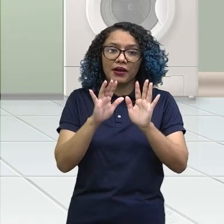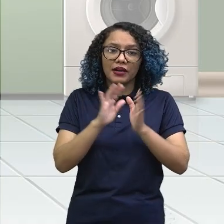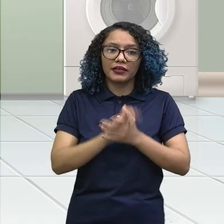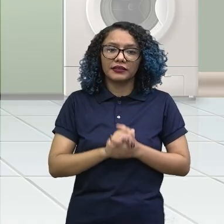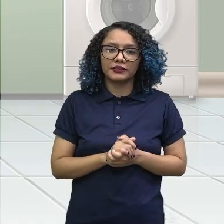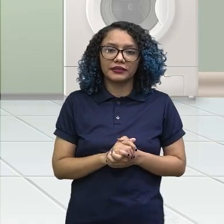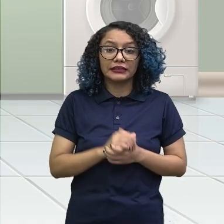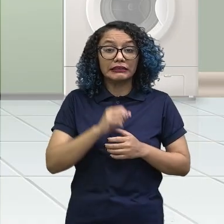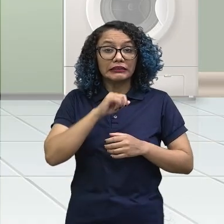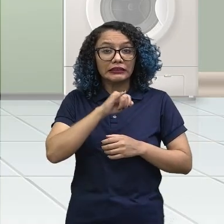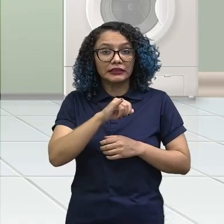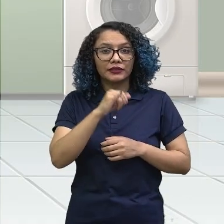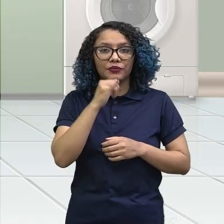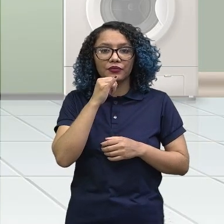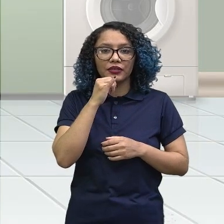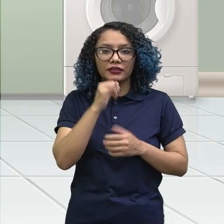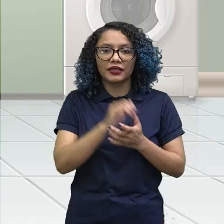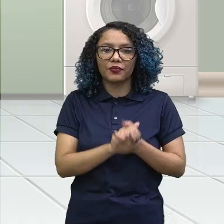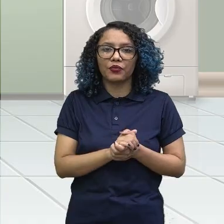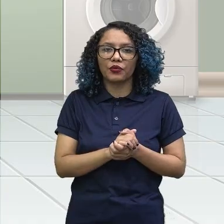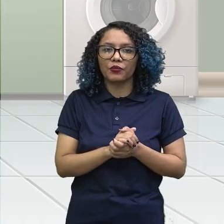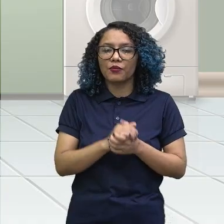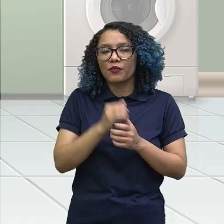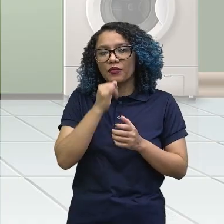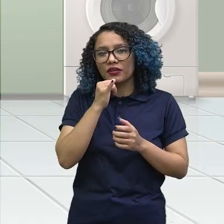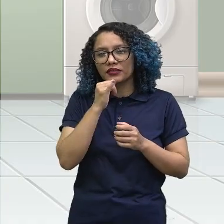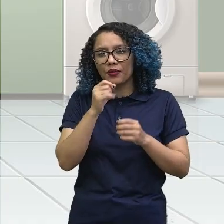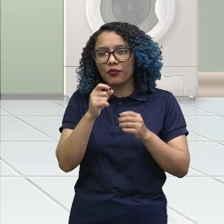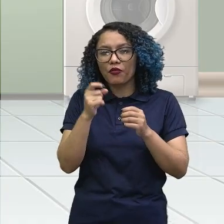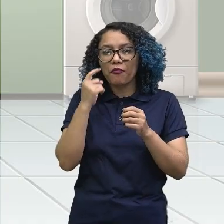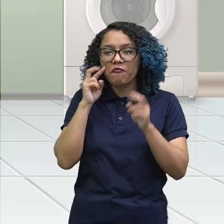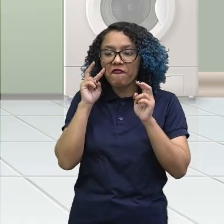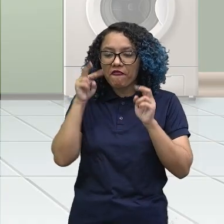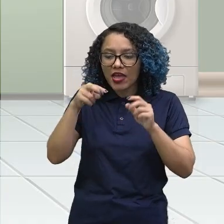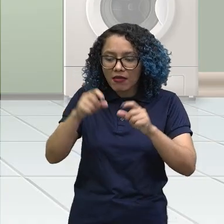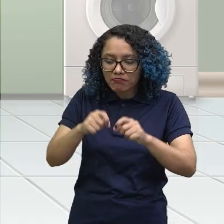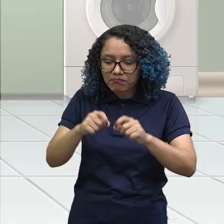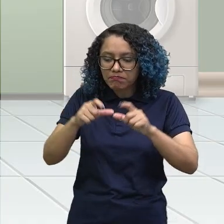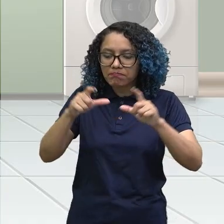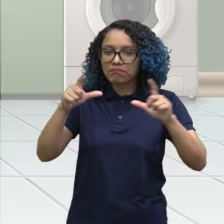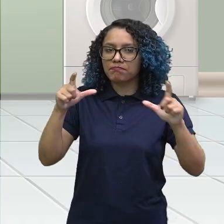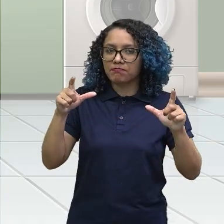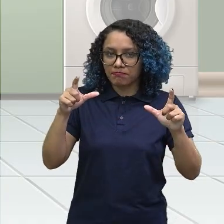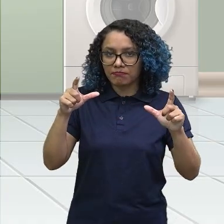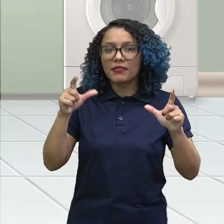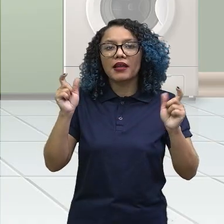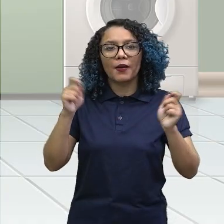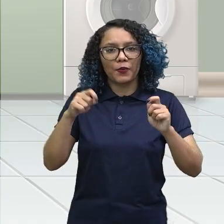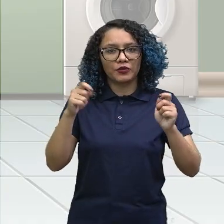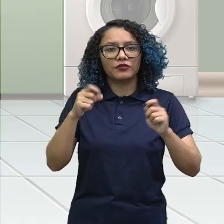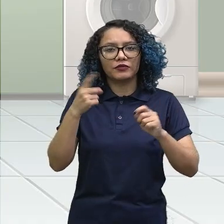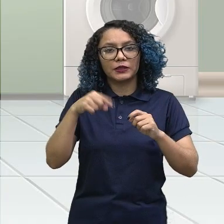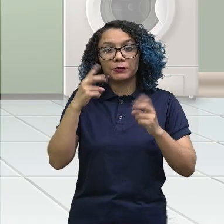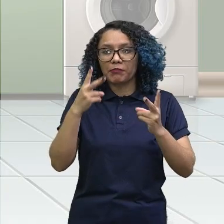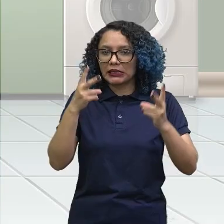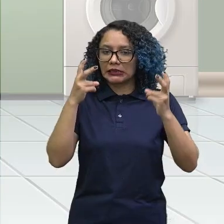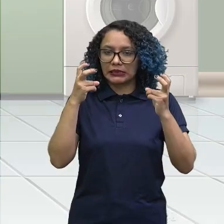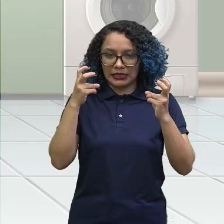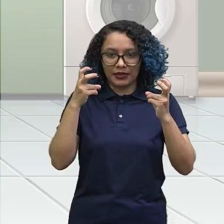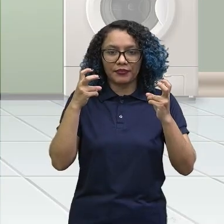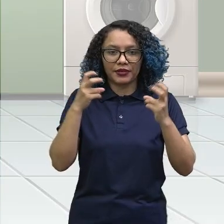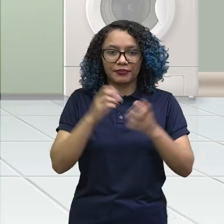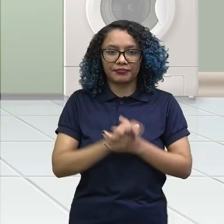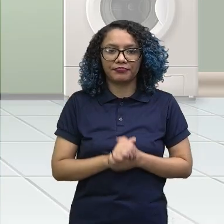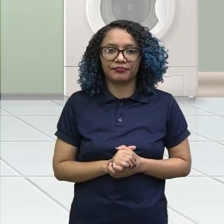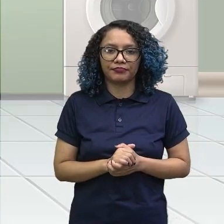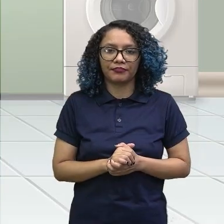se eu fizer um zoom. Claro, se eu fizer um zoom, vai ocorrer, você vai perceber isto. Claro